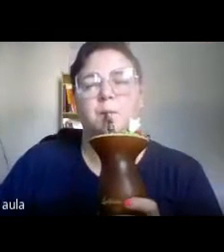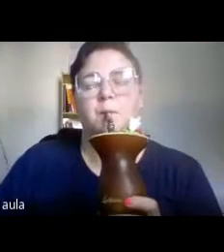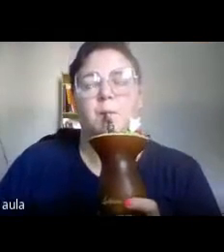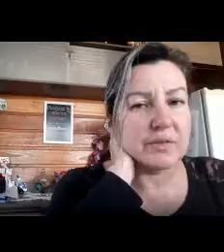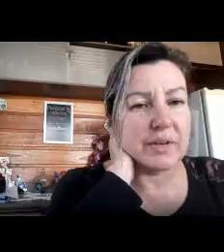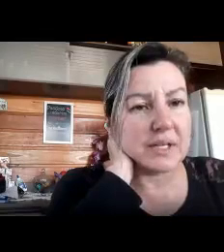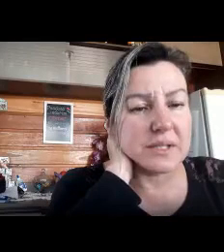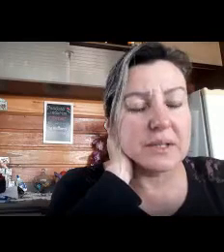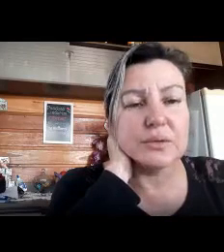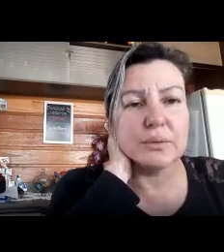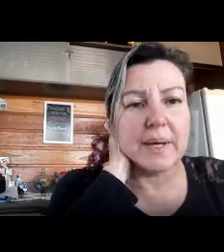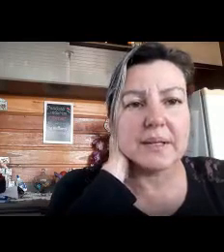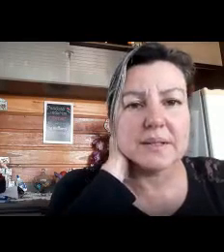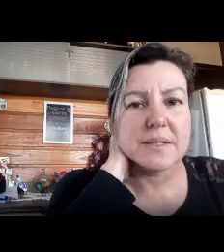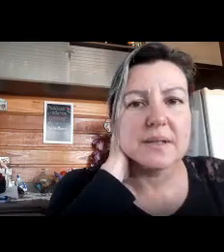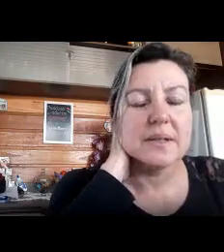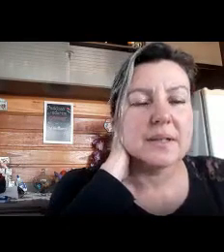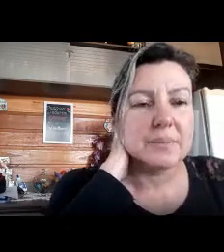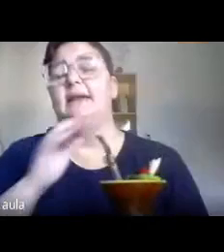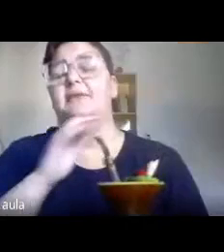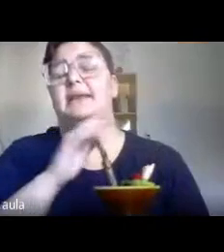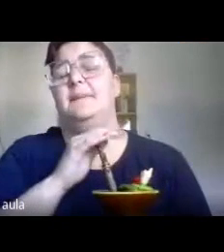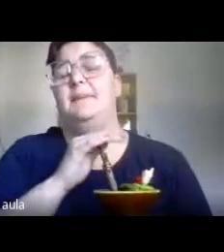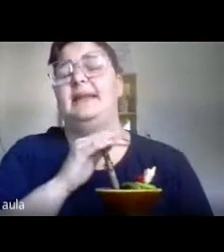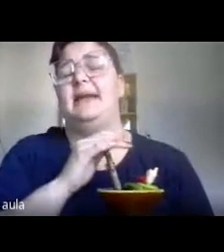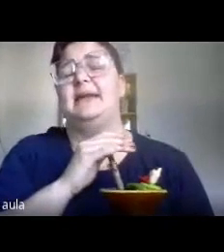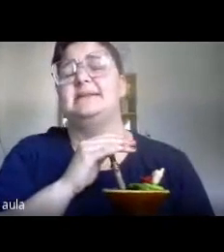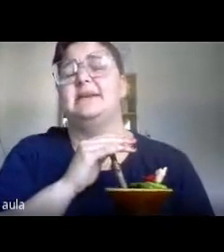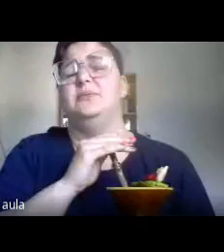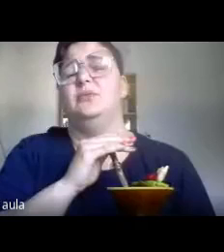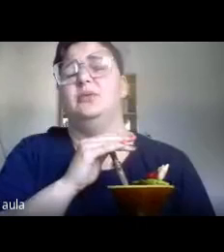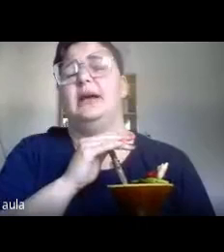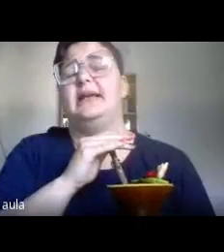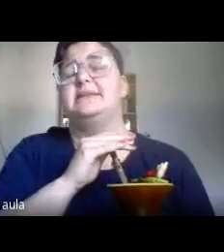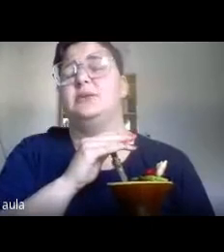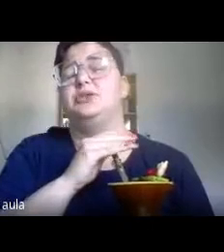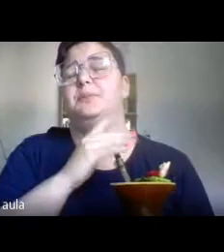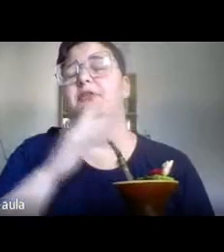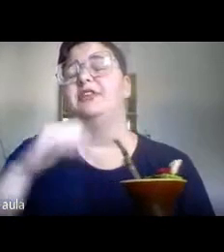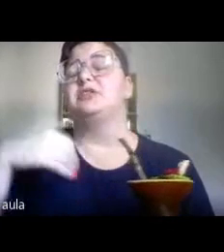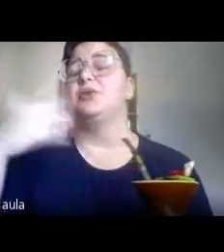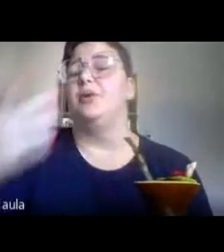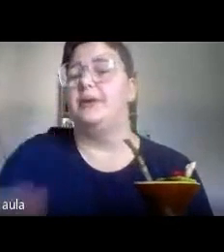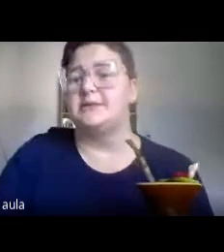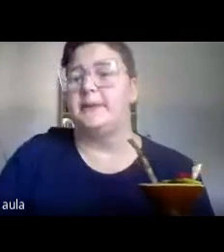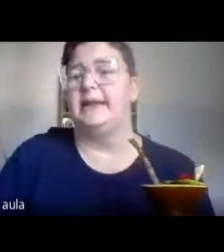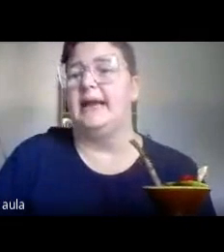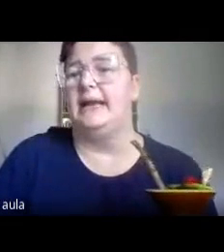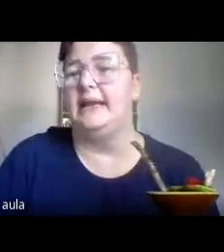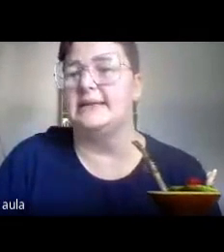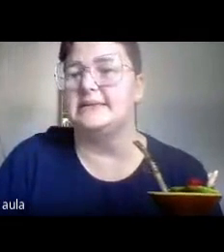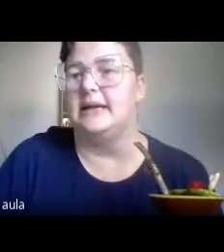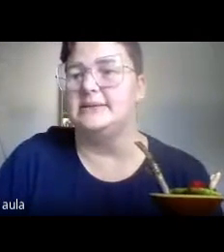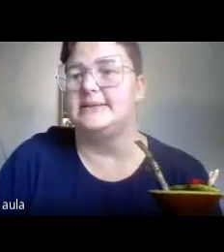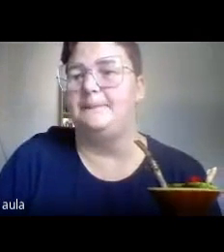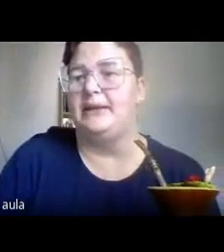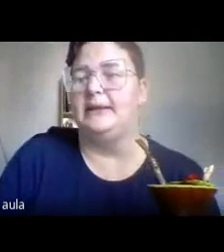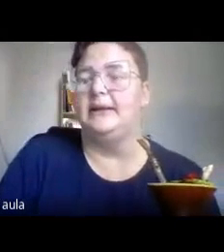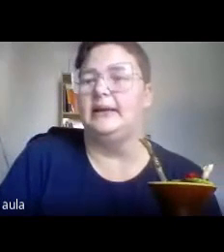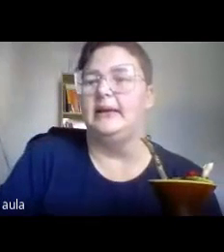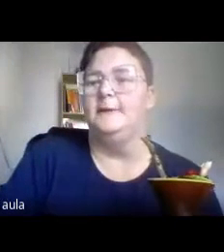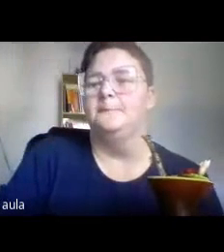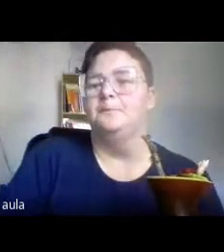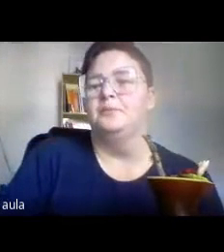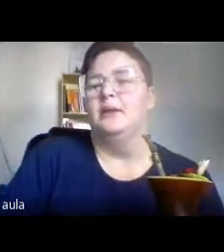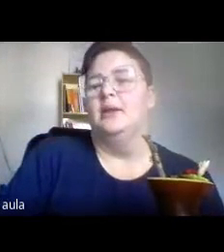Coisas de avaliação, tudo mais. Não, e também tem a questão de professores para darem essa